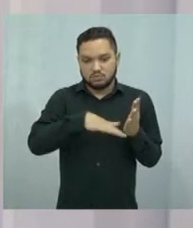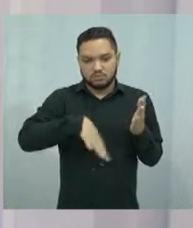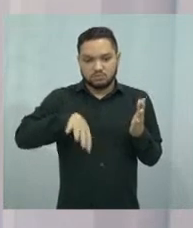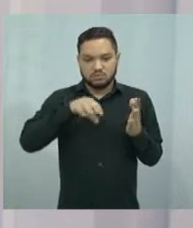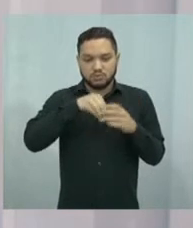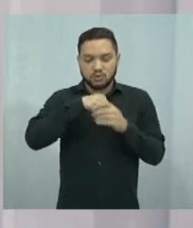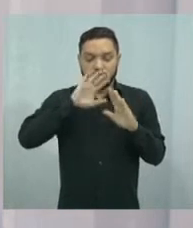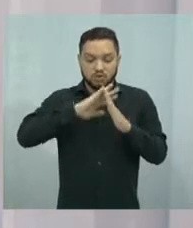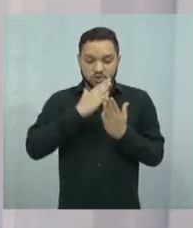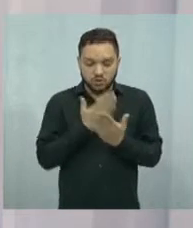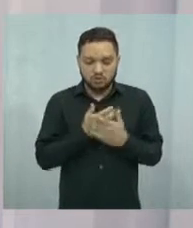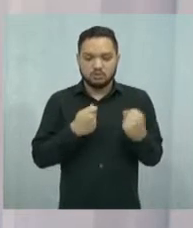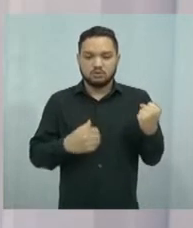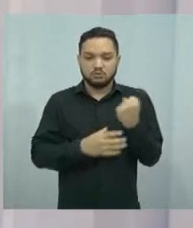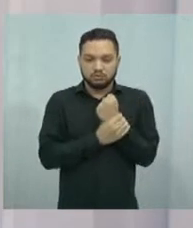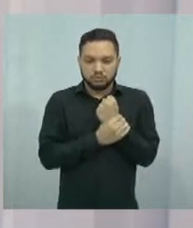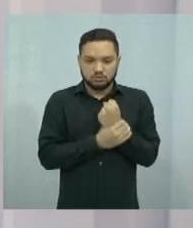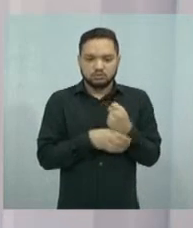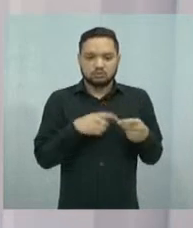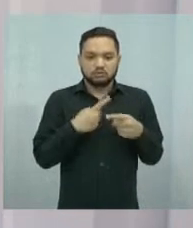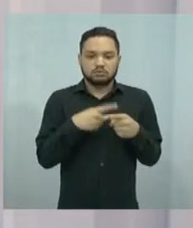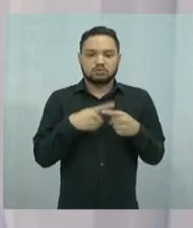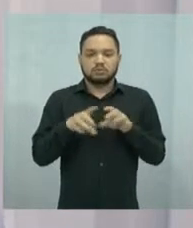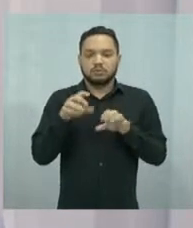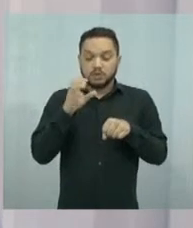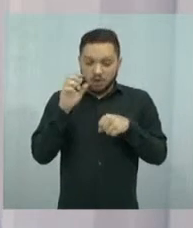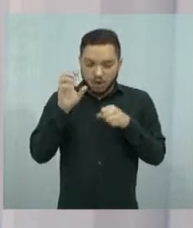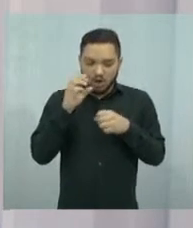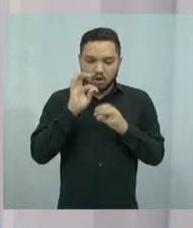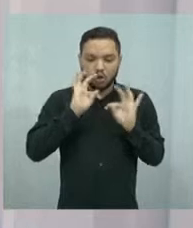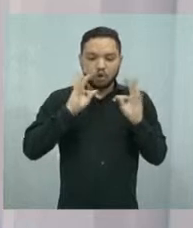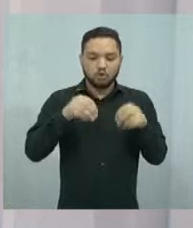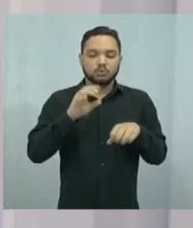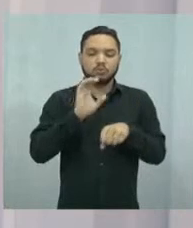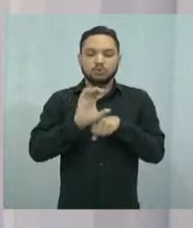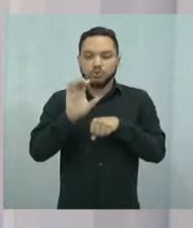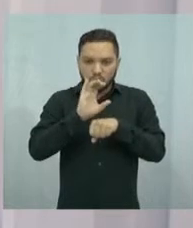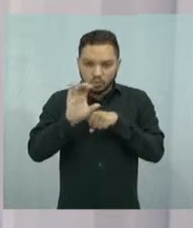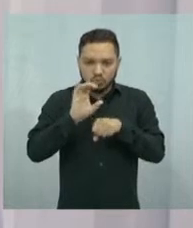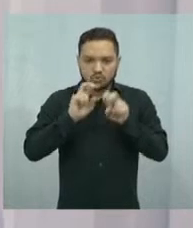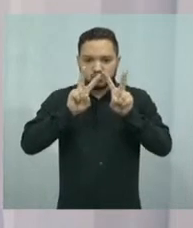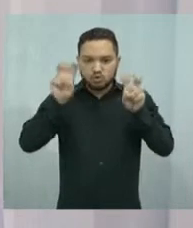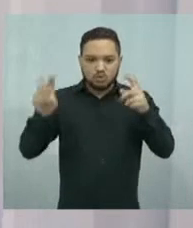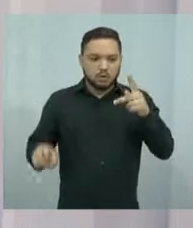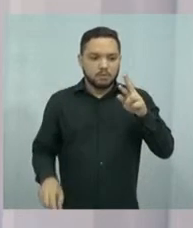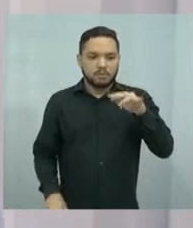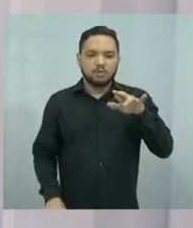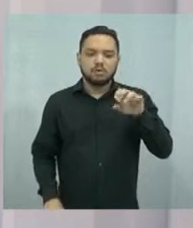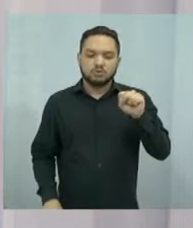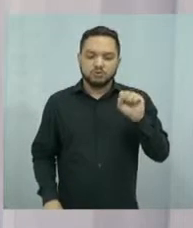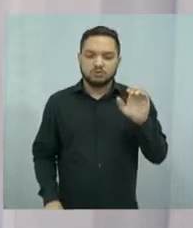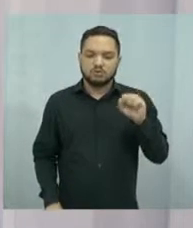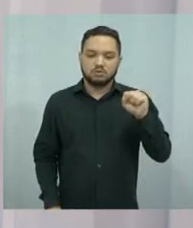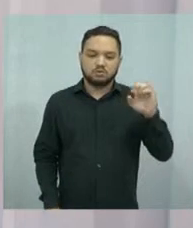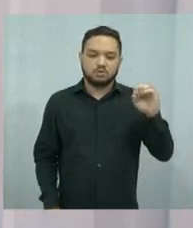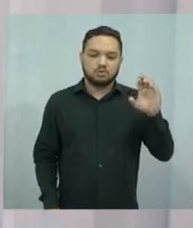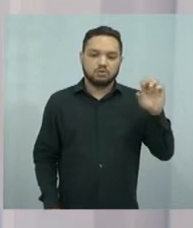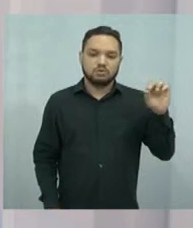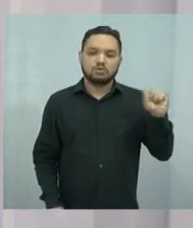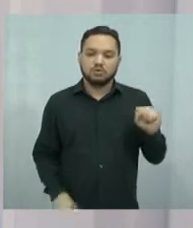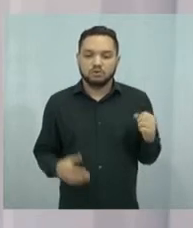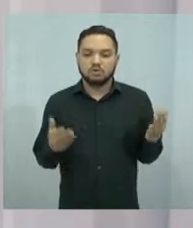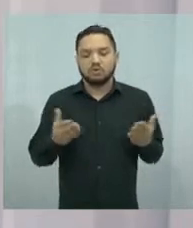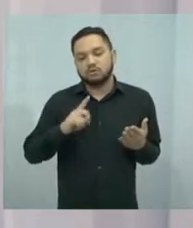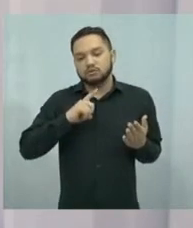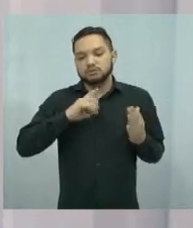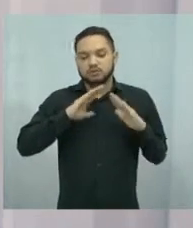dentro de escolas através da formação em primeiros socorros. Isso quer dizer que hoje, a nível nacional, nós teremos